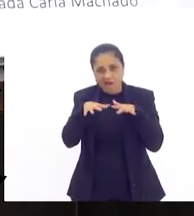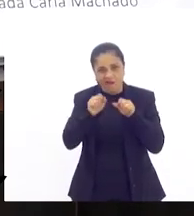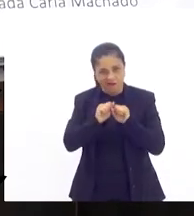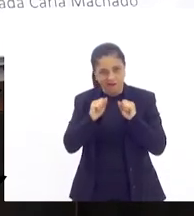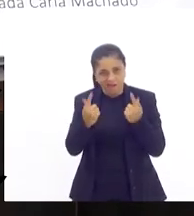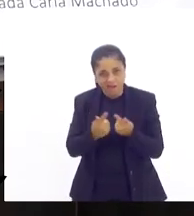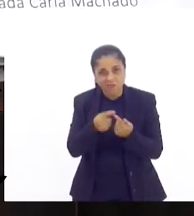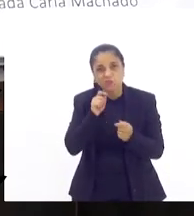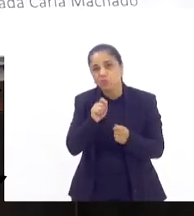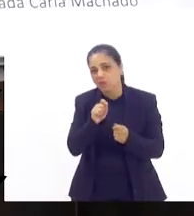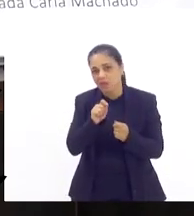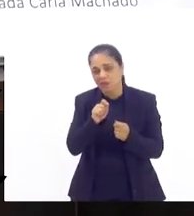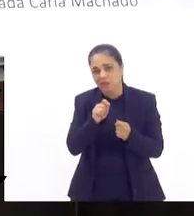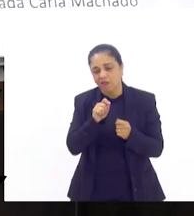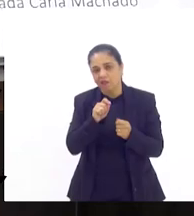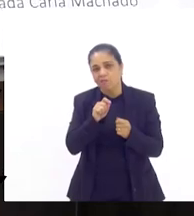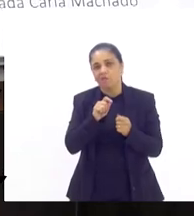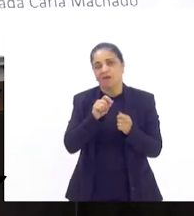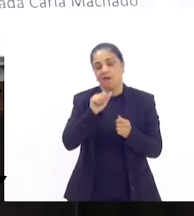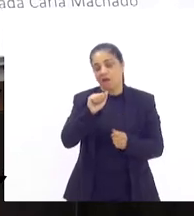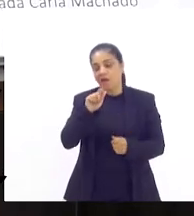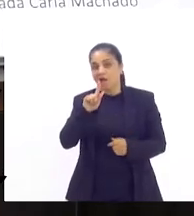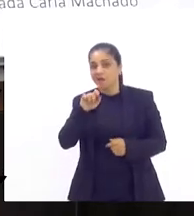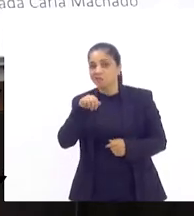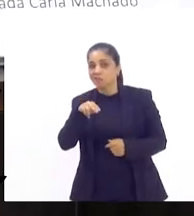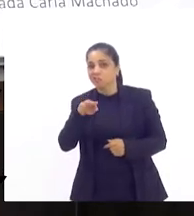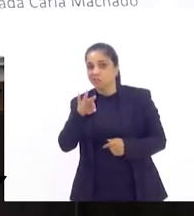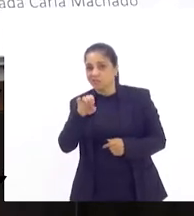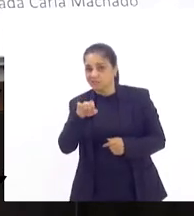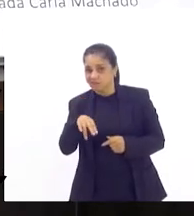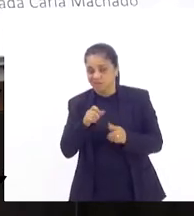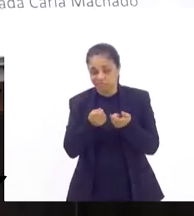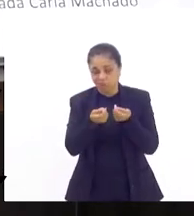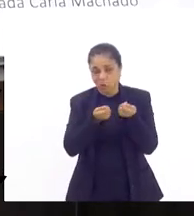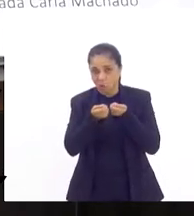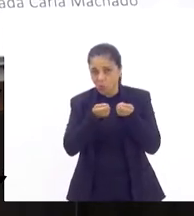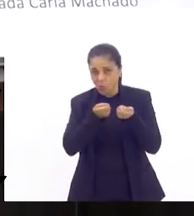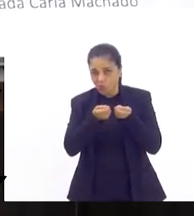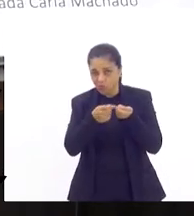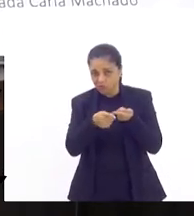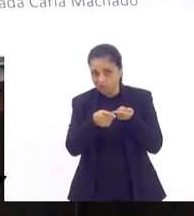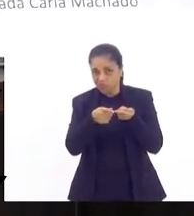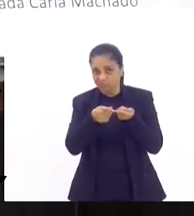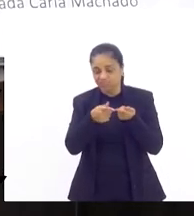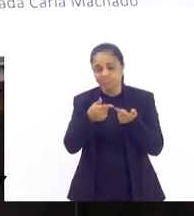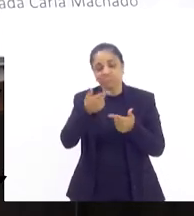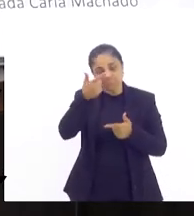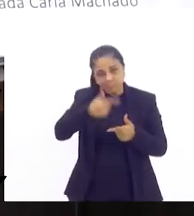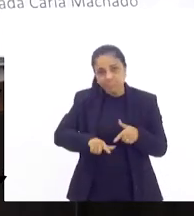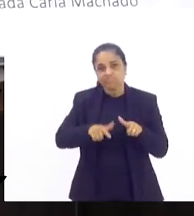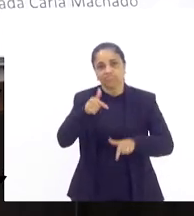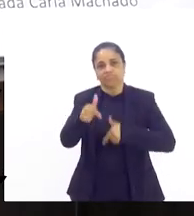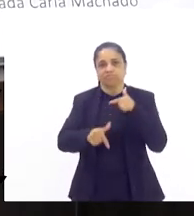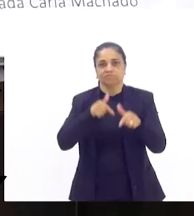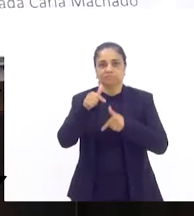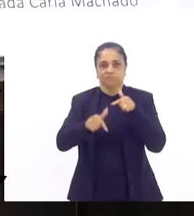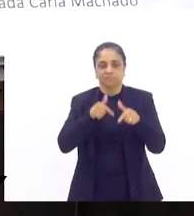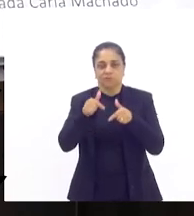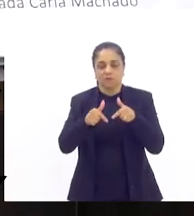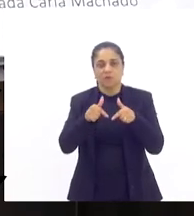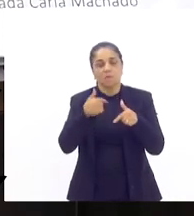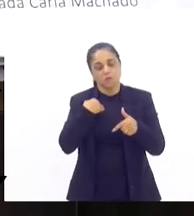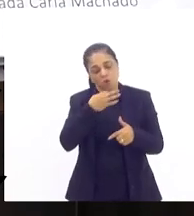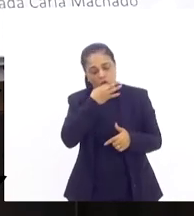que a agência reguladora cumpra sua função devidamente. Essa é a minha opinião, já parabenizando o